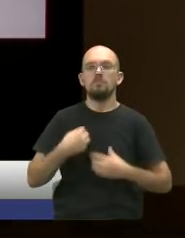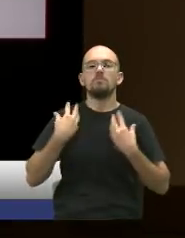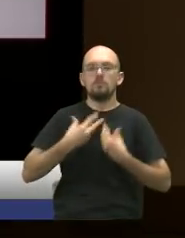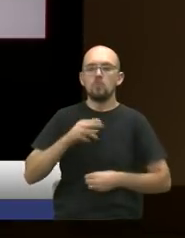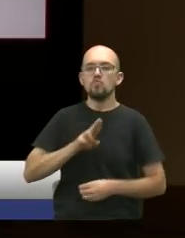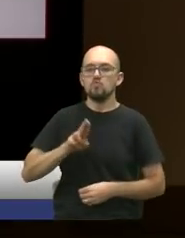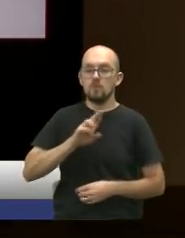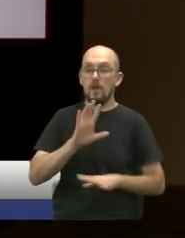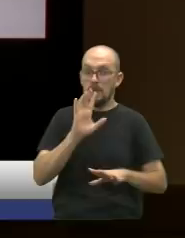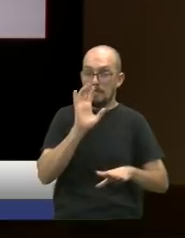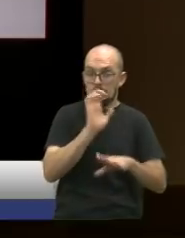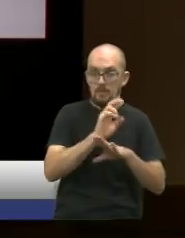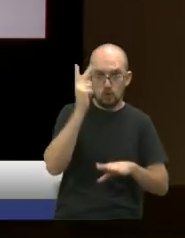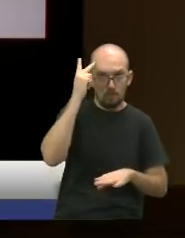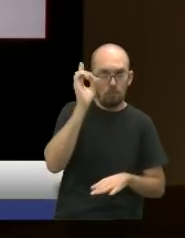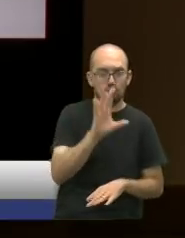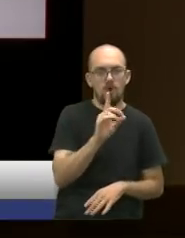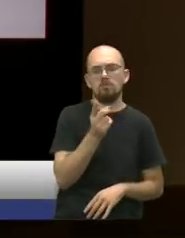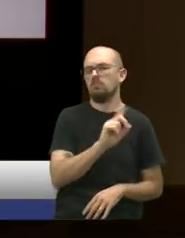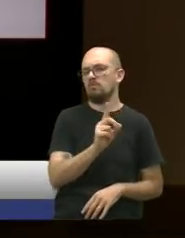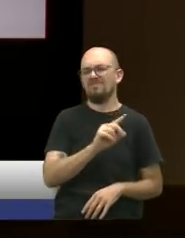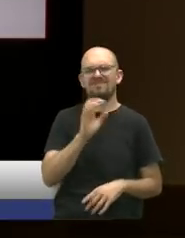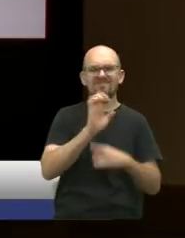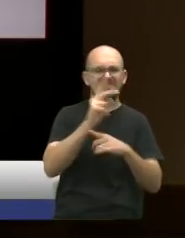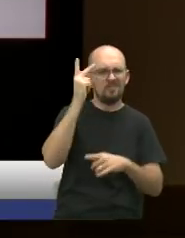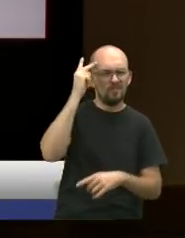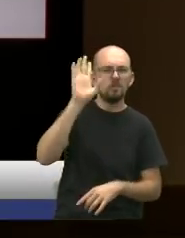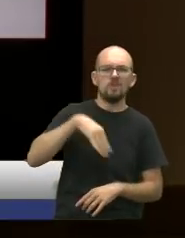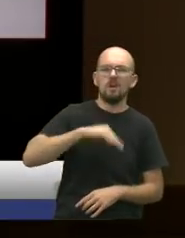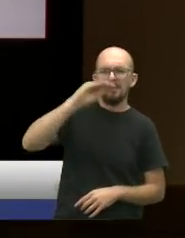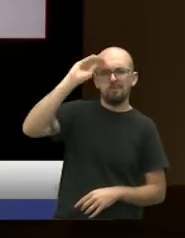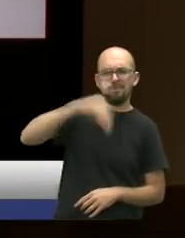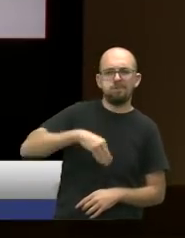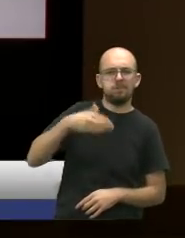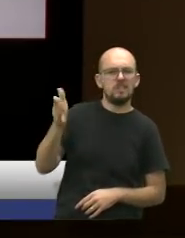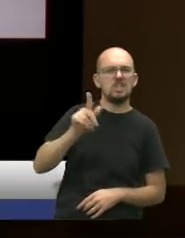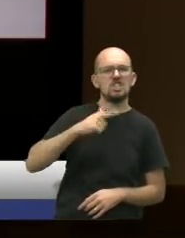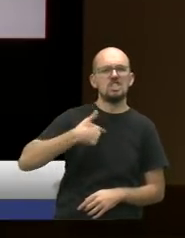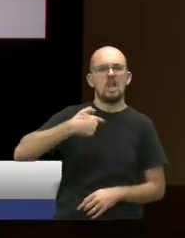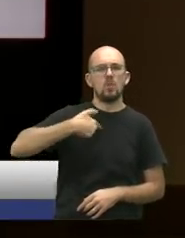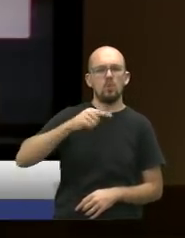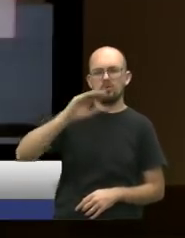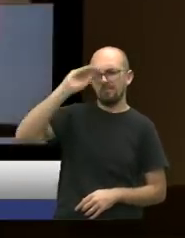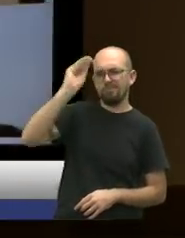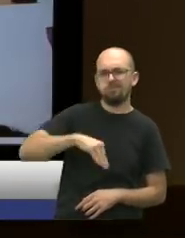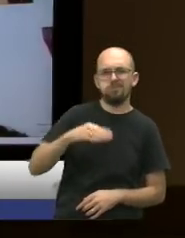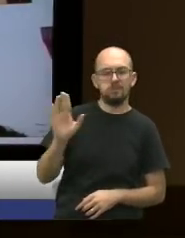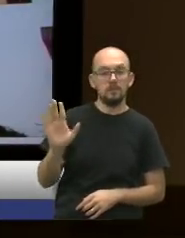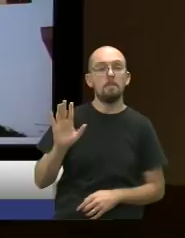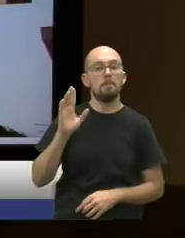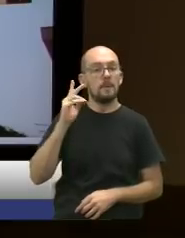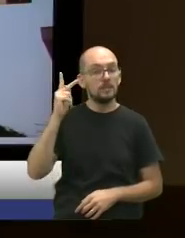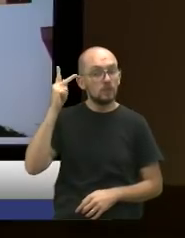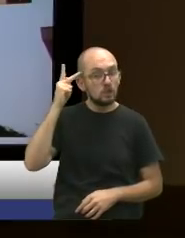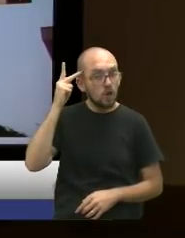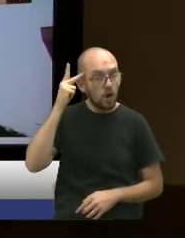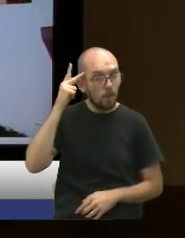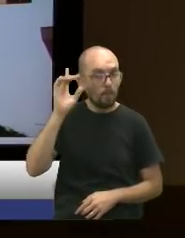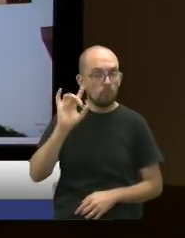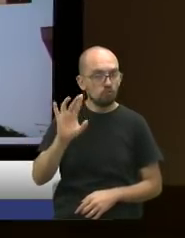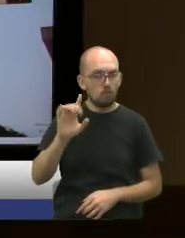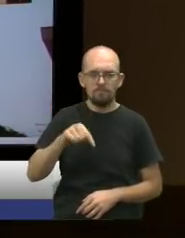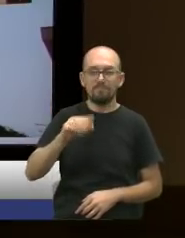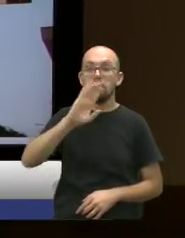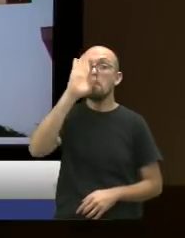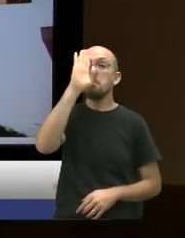Os paulistas não mais acreditavam nas promessas do Getúlio. Em São Paulo é o destaque, mas insisto, em todo o Brasil